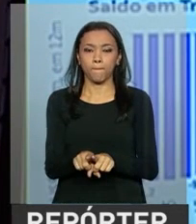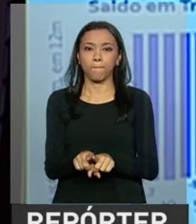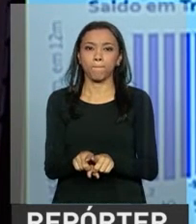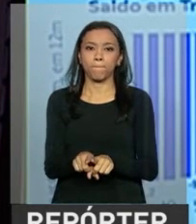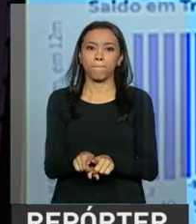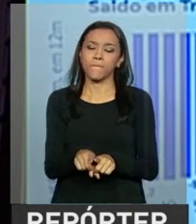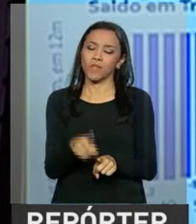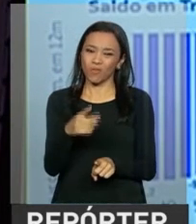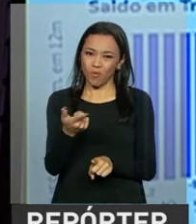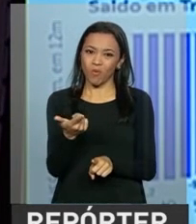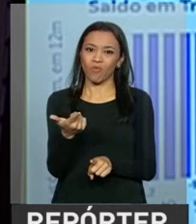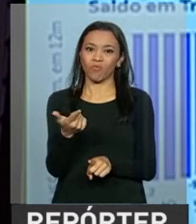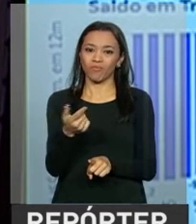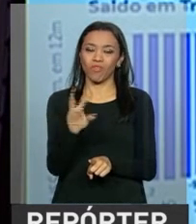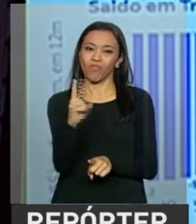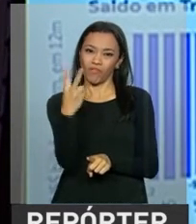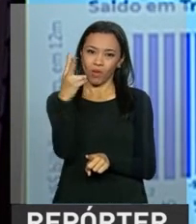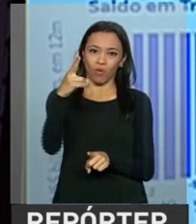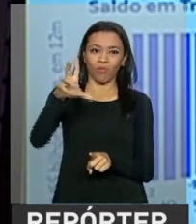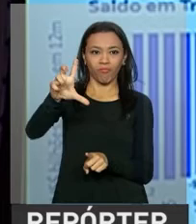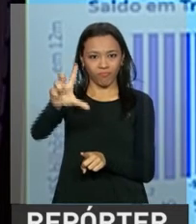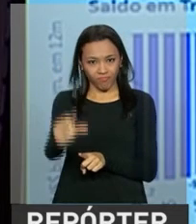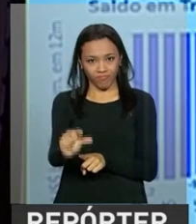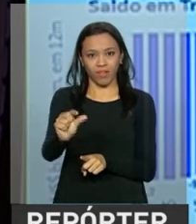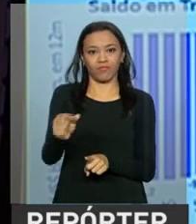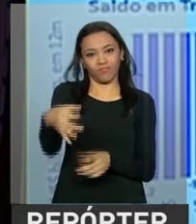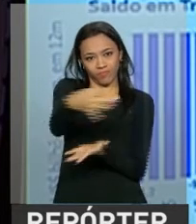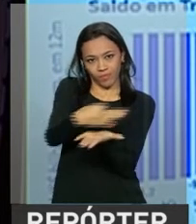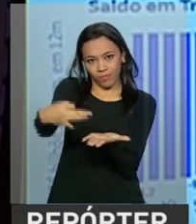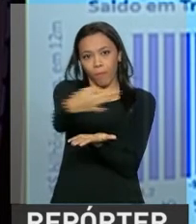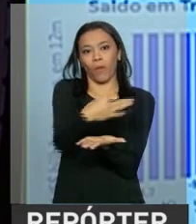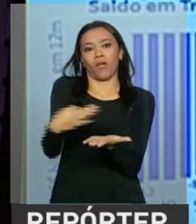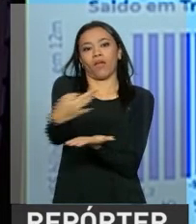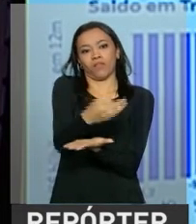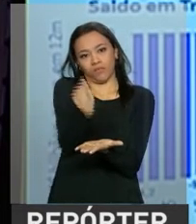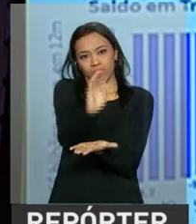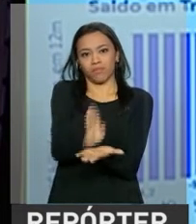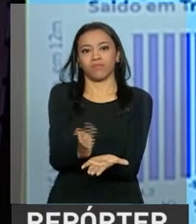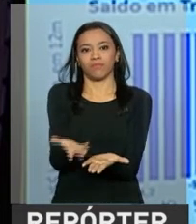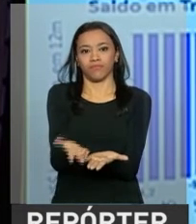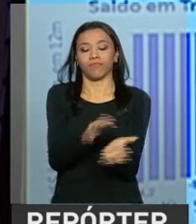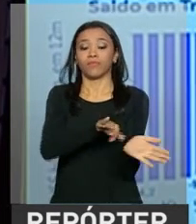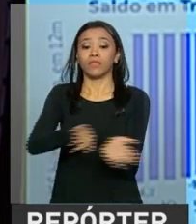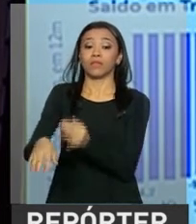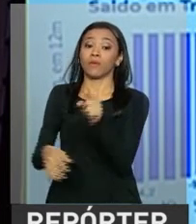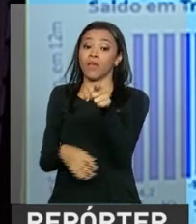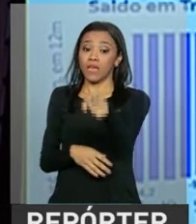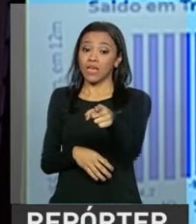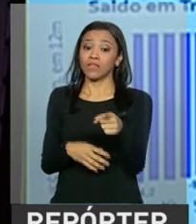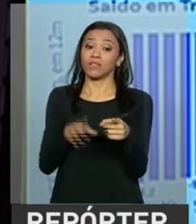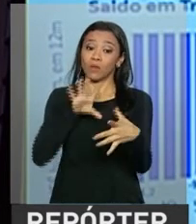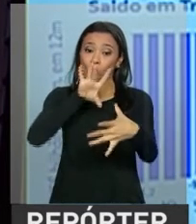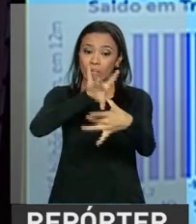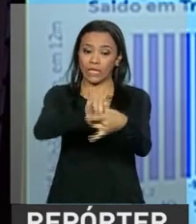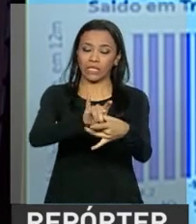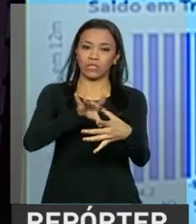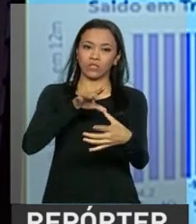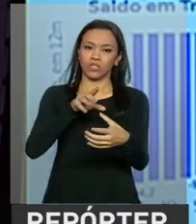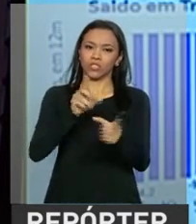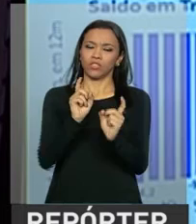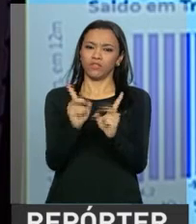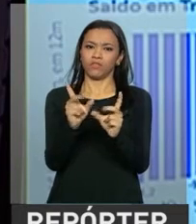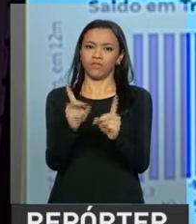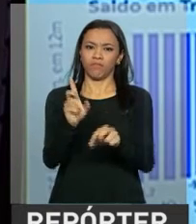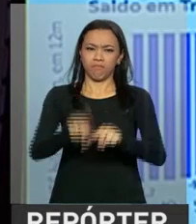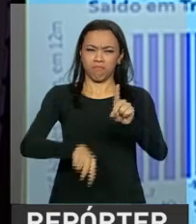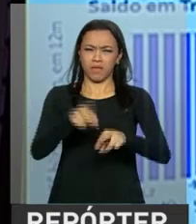desvalorização cambial ocorrida ao longo desses anos. Então, esse cenário de exportações mais